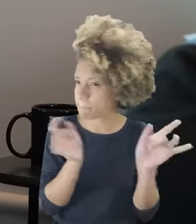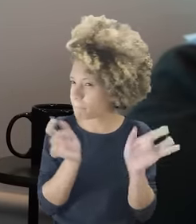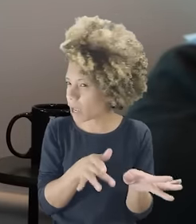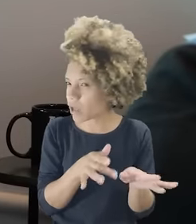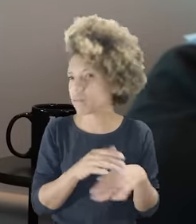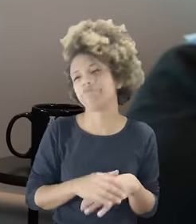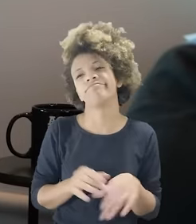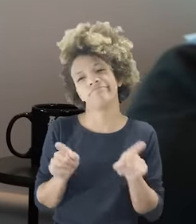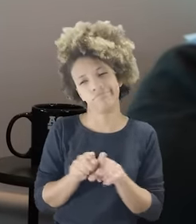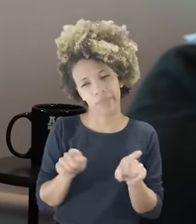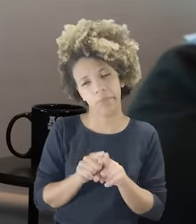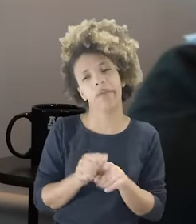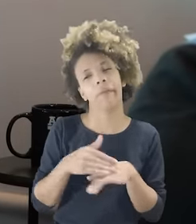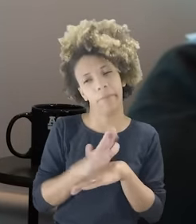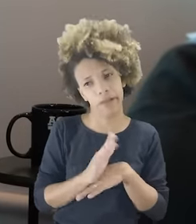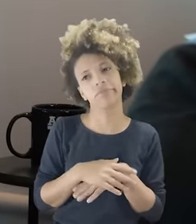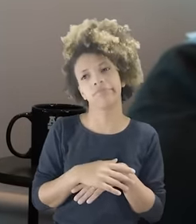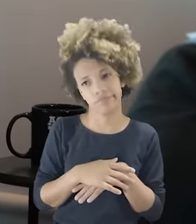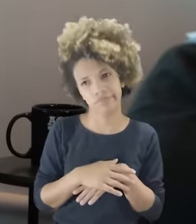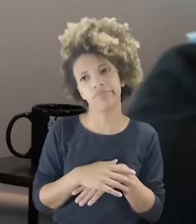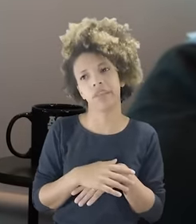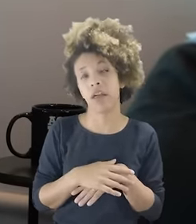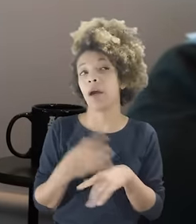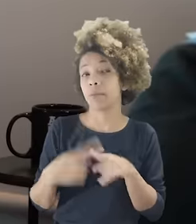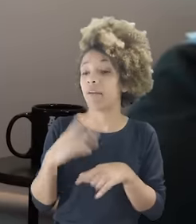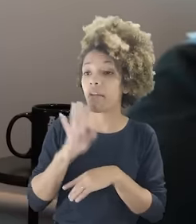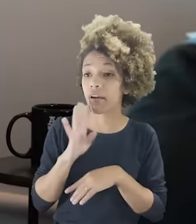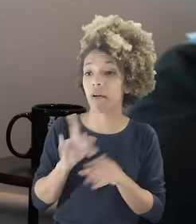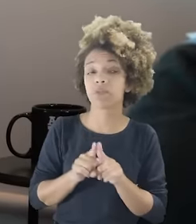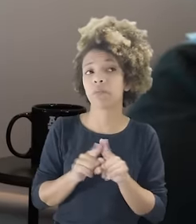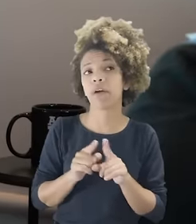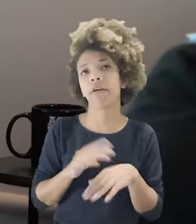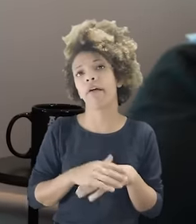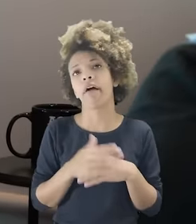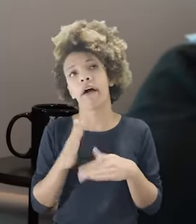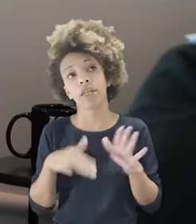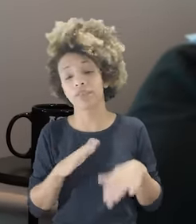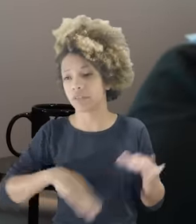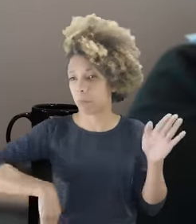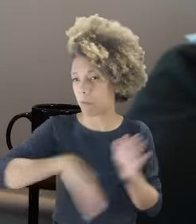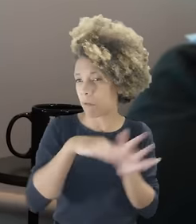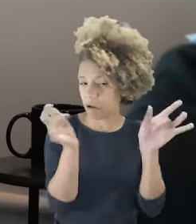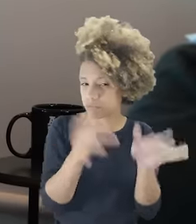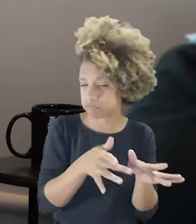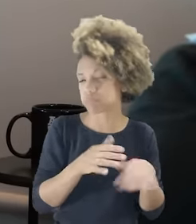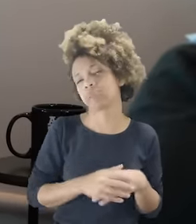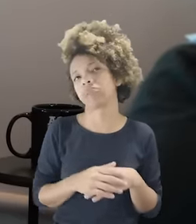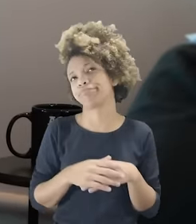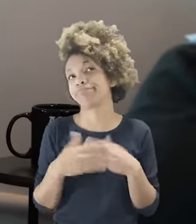na bunda ainda ainda é mais né Maurício a pessoa só que eu acho que é bacana ah fez um canal teve um pé na bunda foi